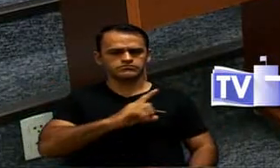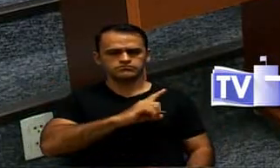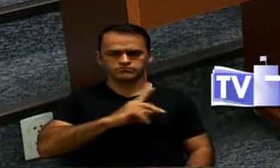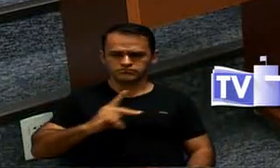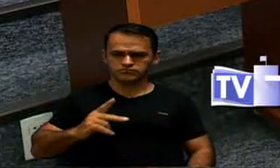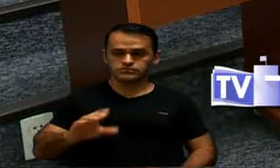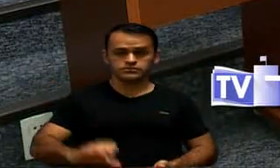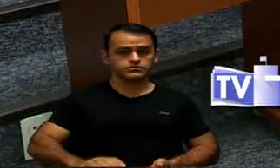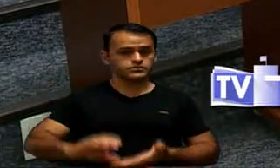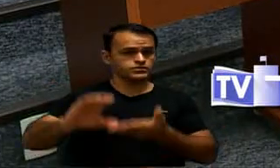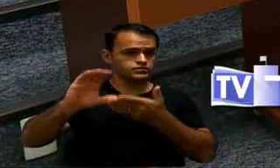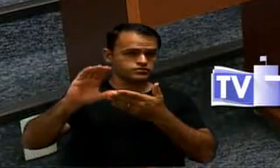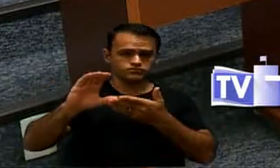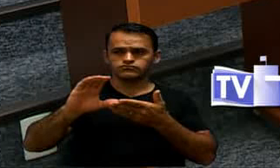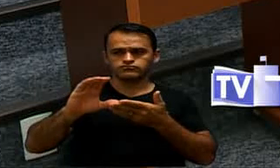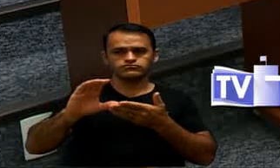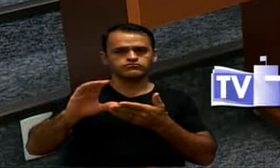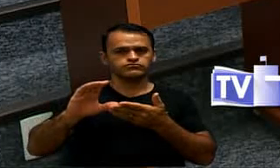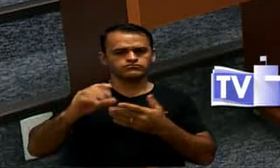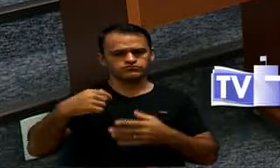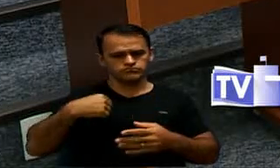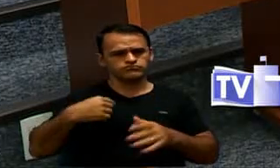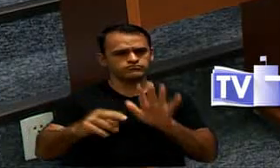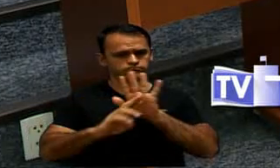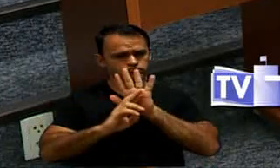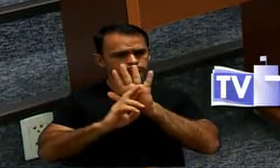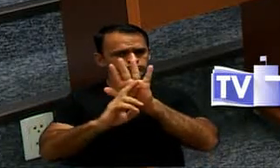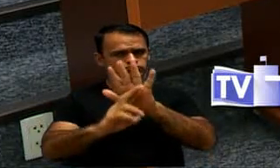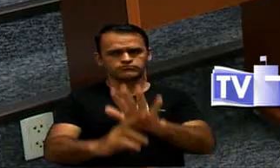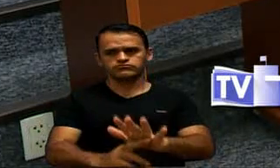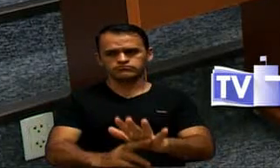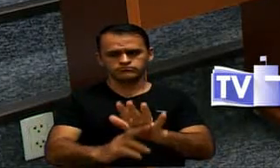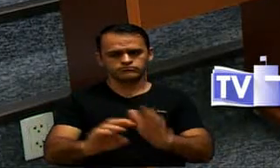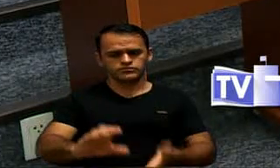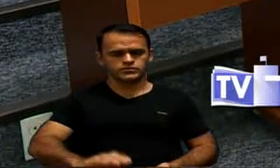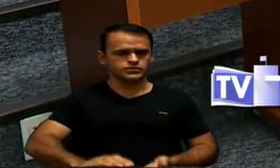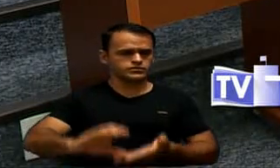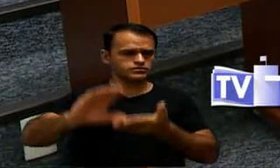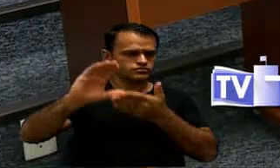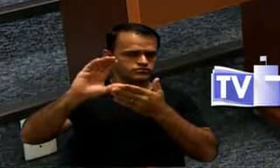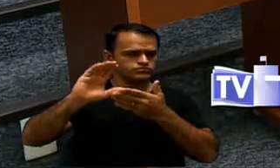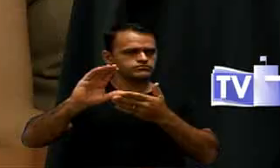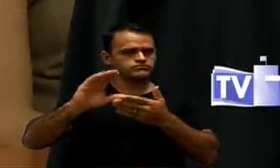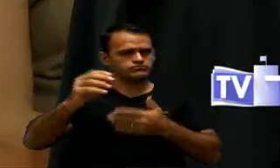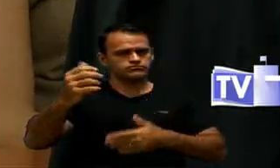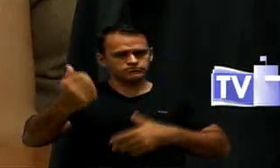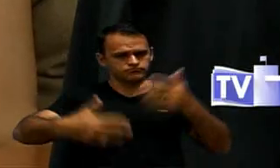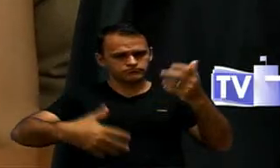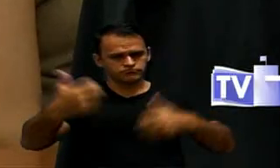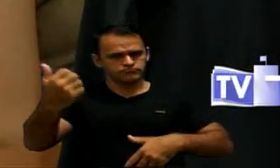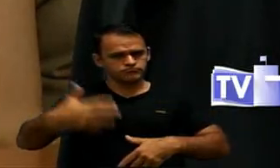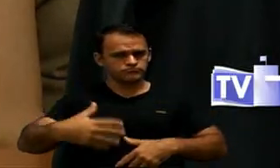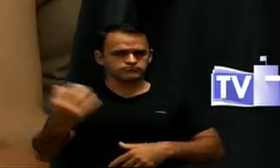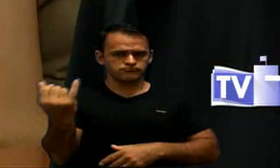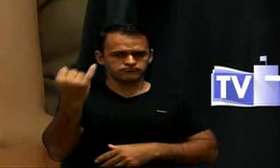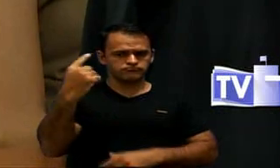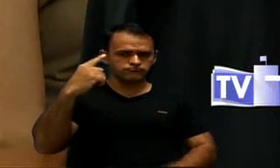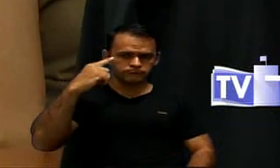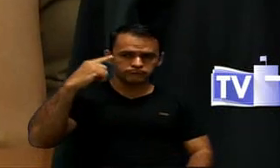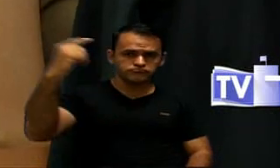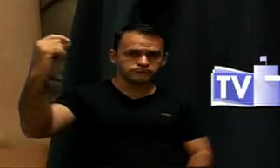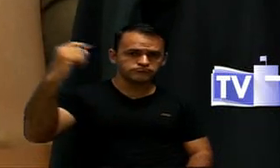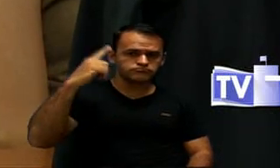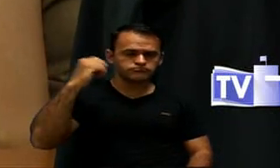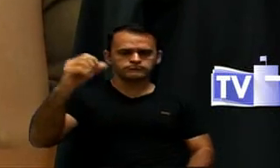do Conselho da Mulher. Eu não represento o poder público no Conselho, eu tenho que esclarecer isso. Eu fui eleita